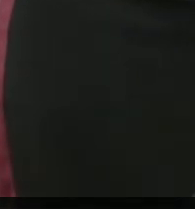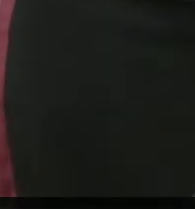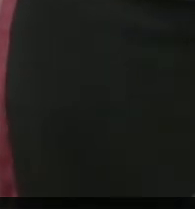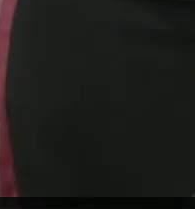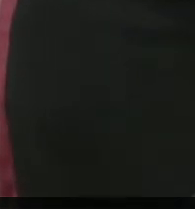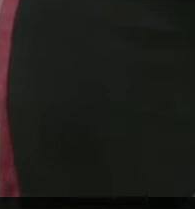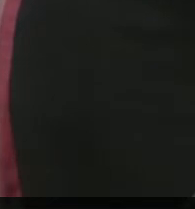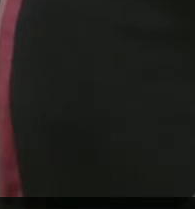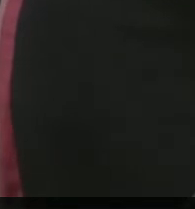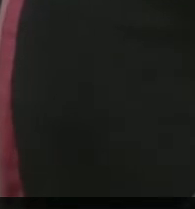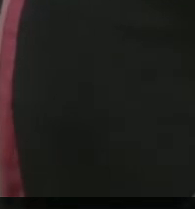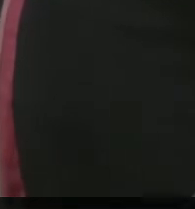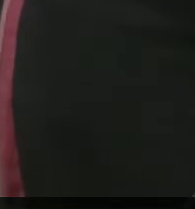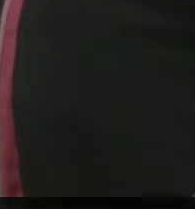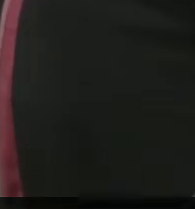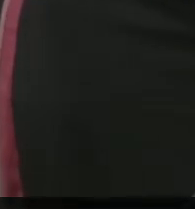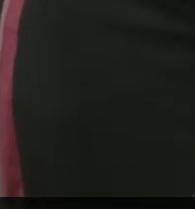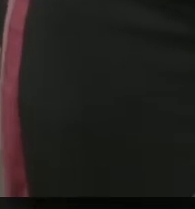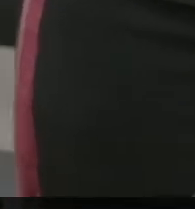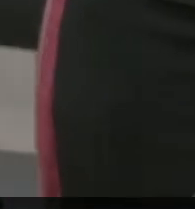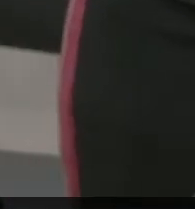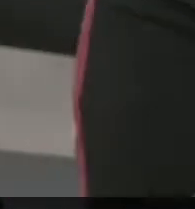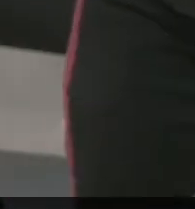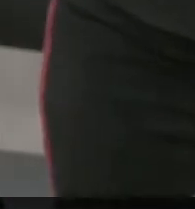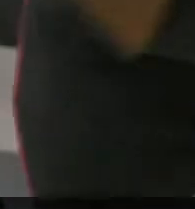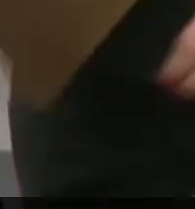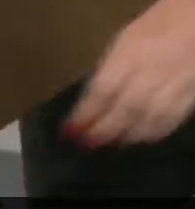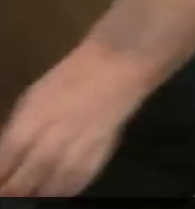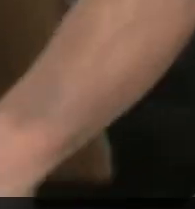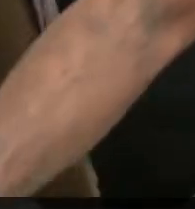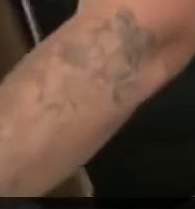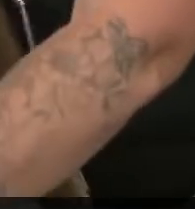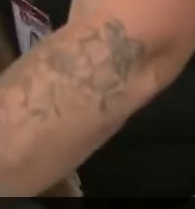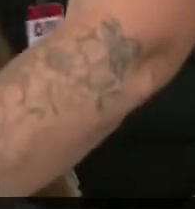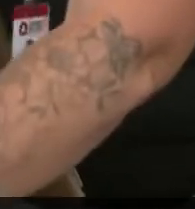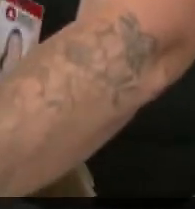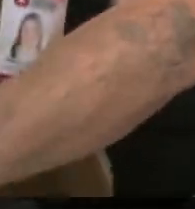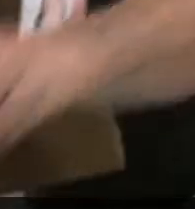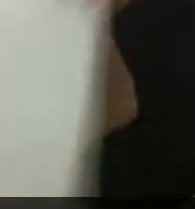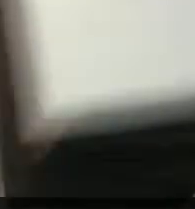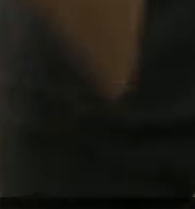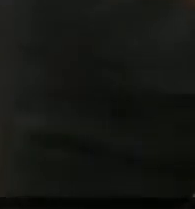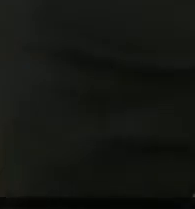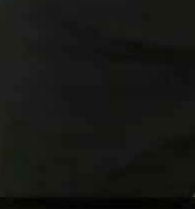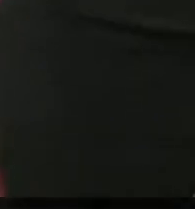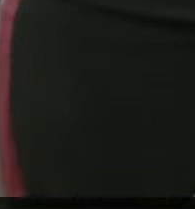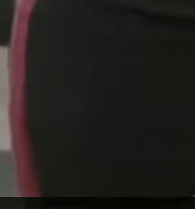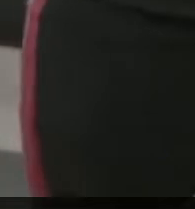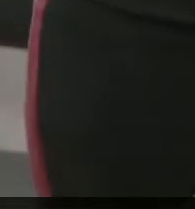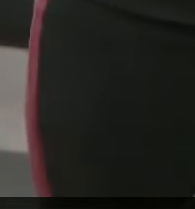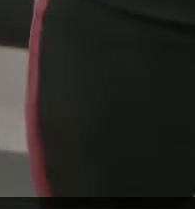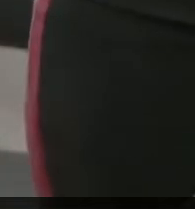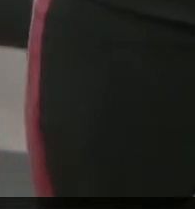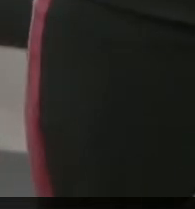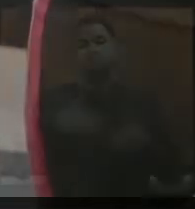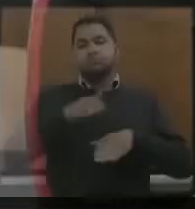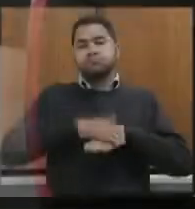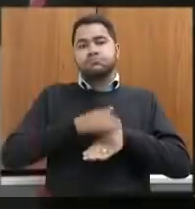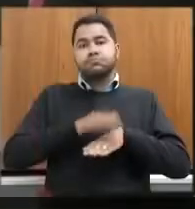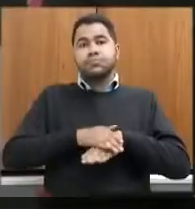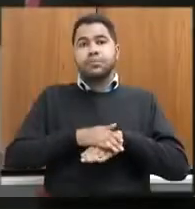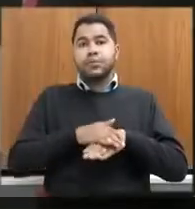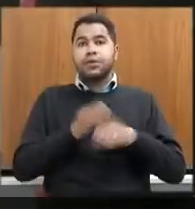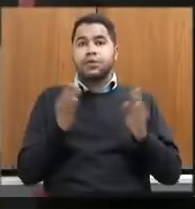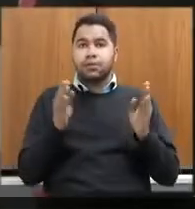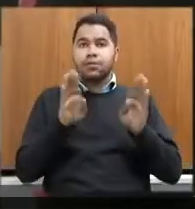de Publicidade Então a gente tem uma restrita é falta